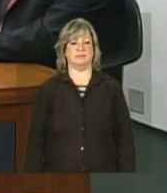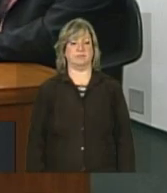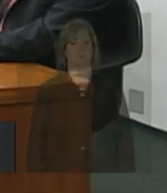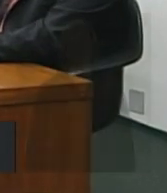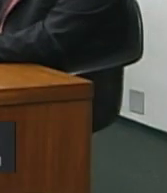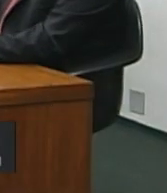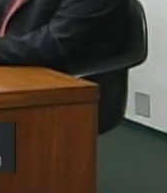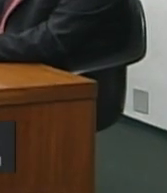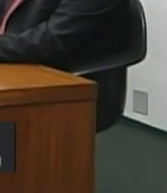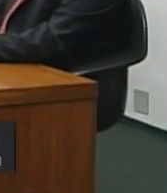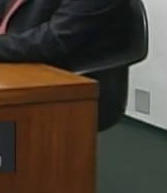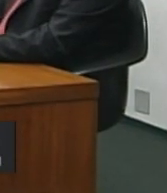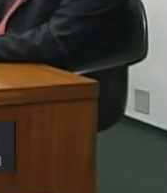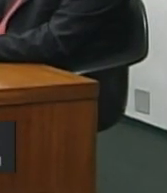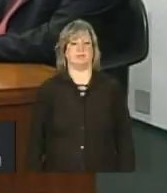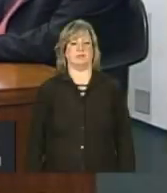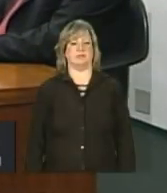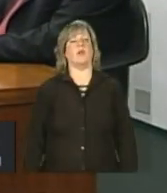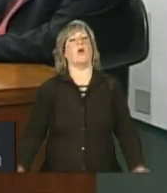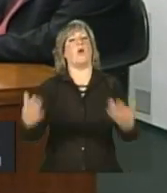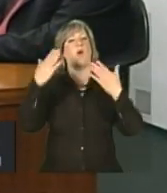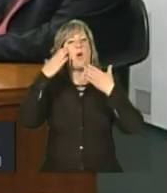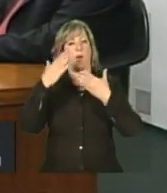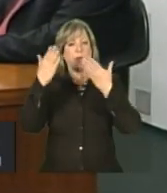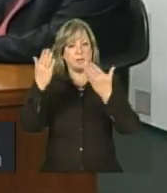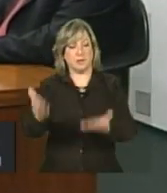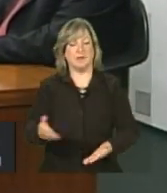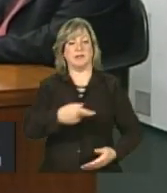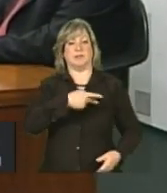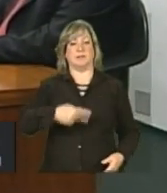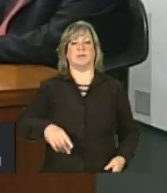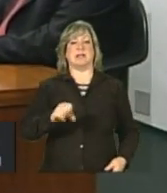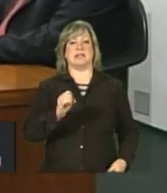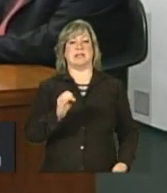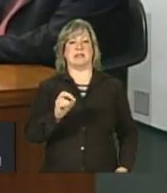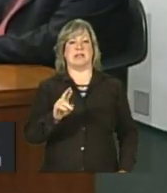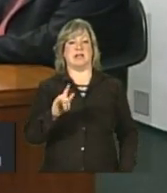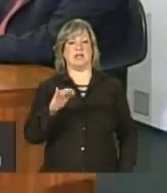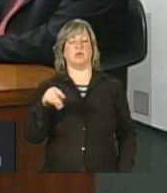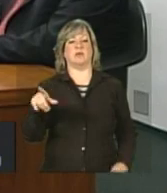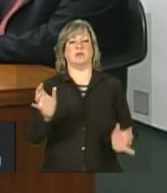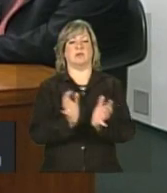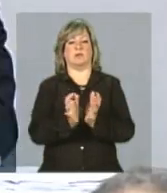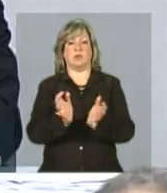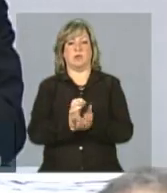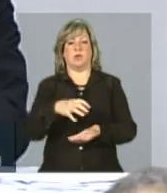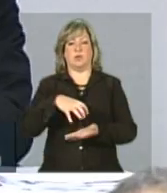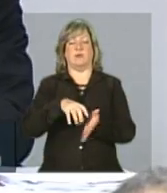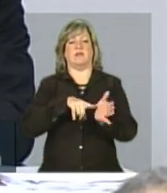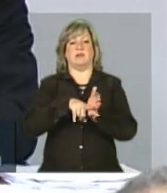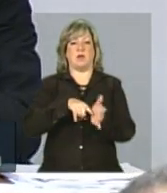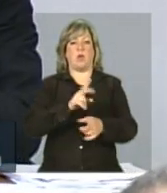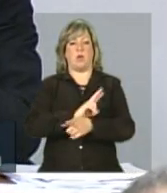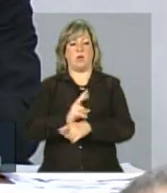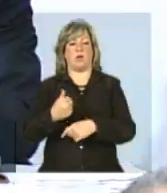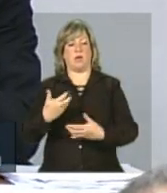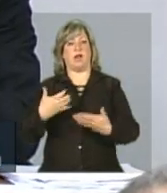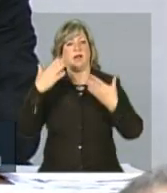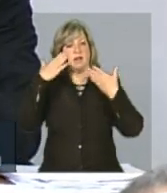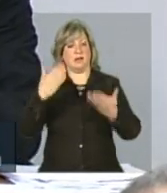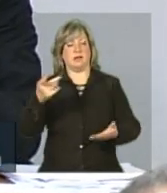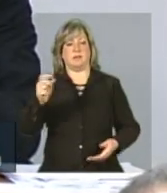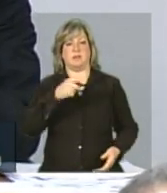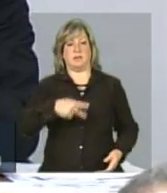Obrigado, presidente. Quero agradecer ao presidente Sérgio Brito, da Comissão de Fiscalização e Controle, ao presidente Silvio